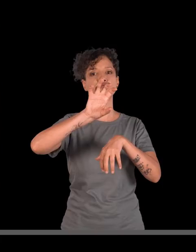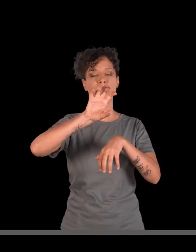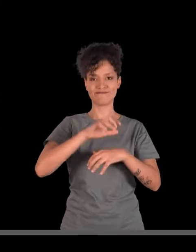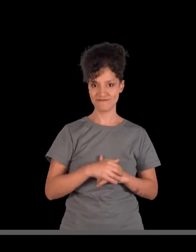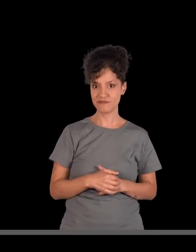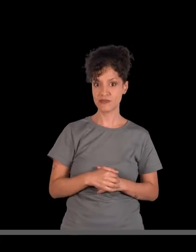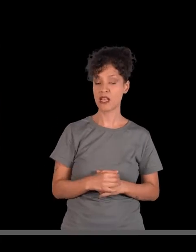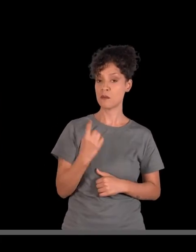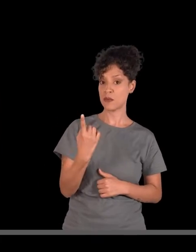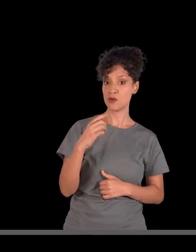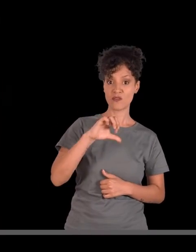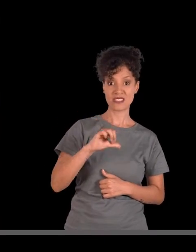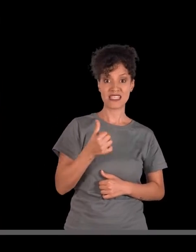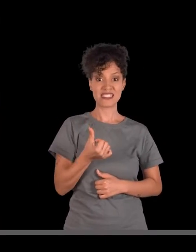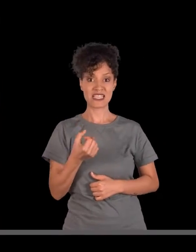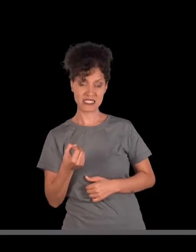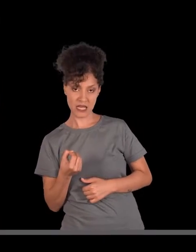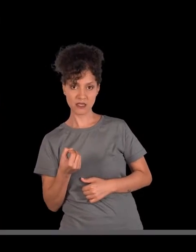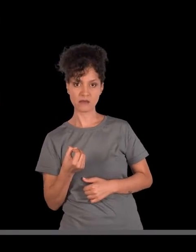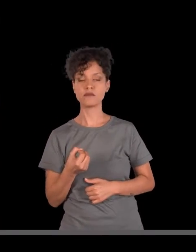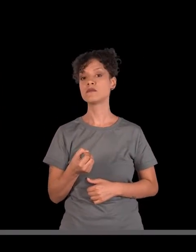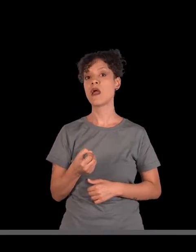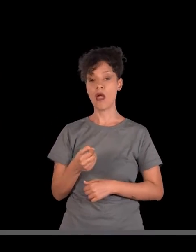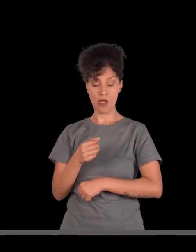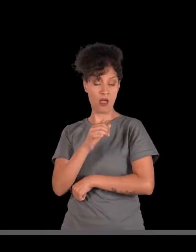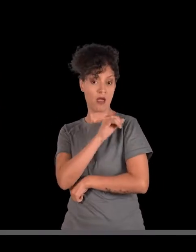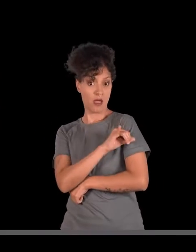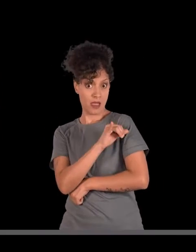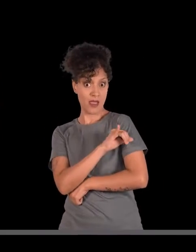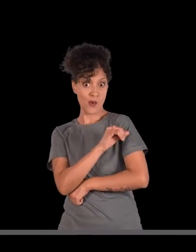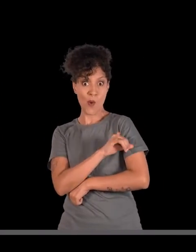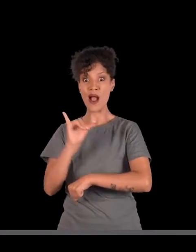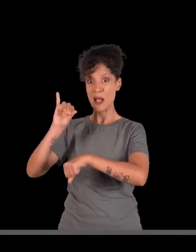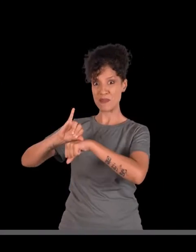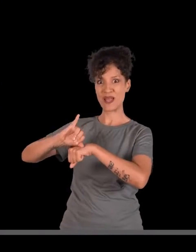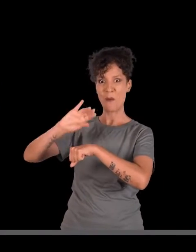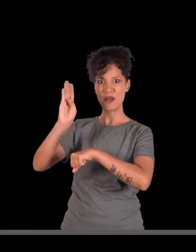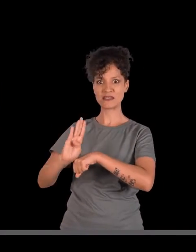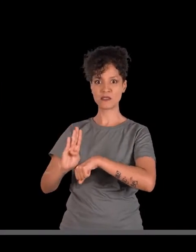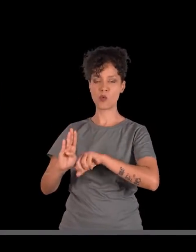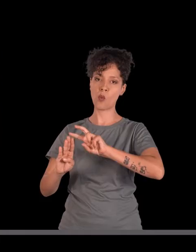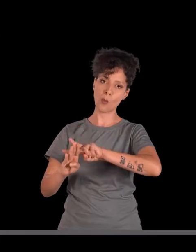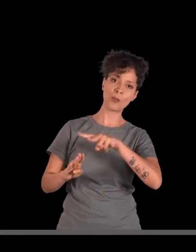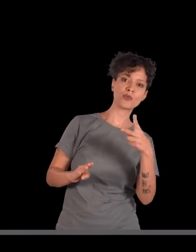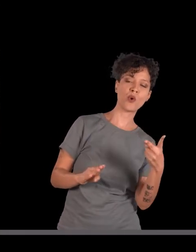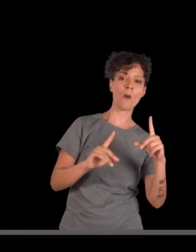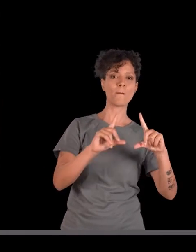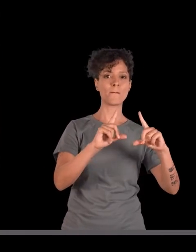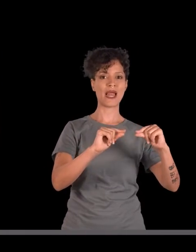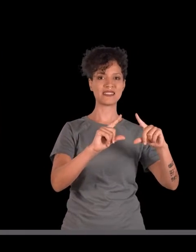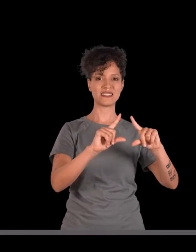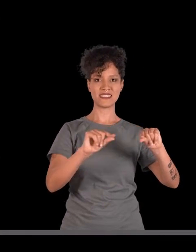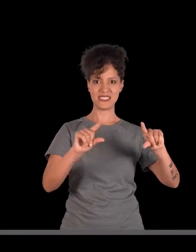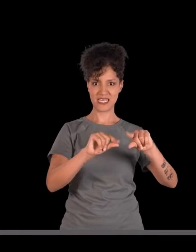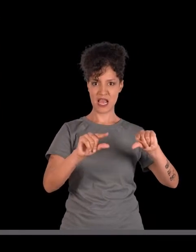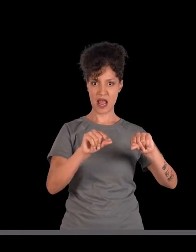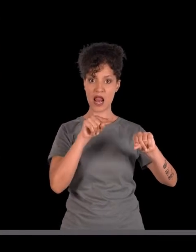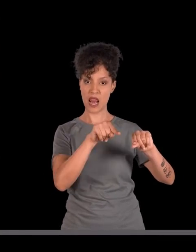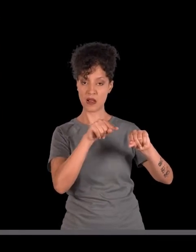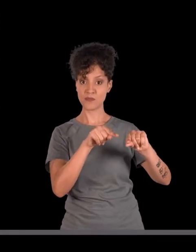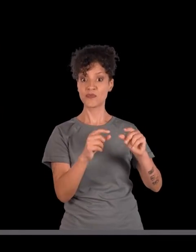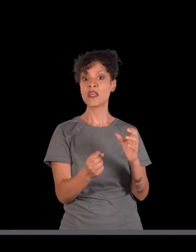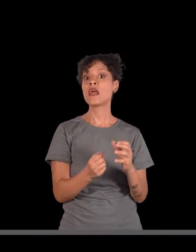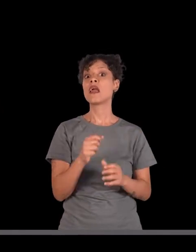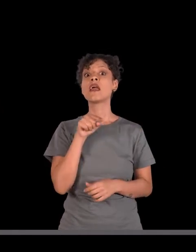Em 1960, a capital do Brasil, que era no Rio de Janeiro, vai para Brasília. Também é uma mudança